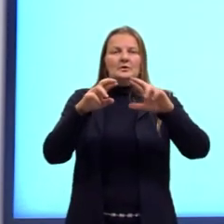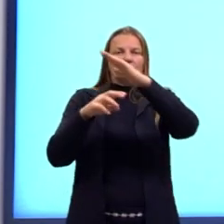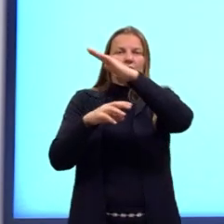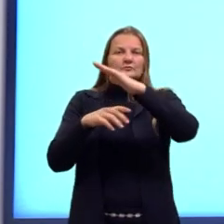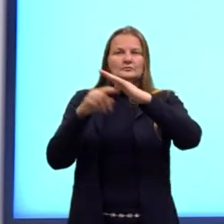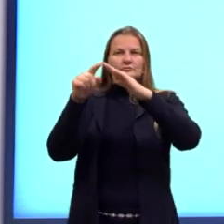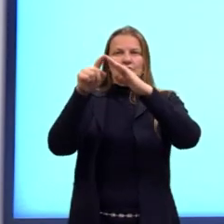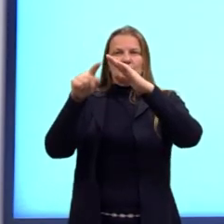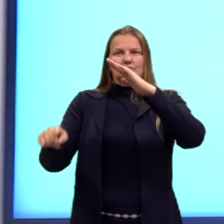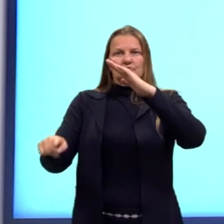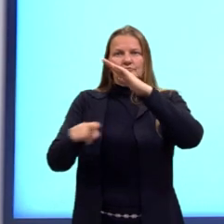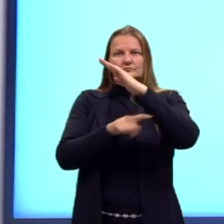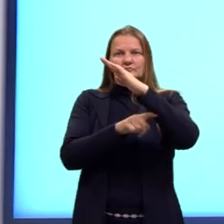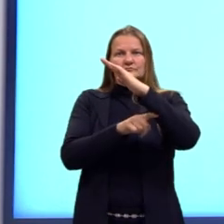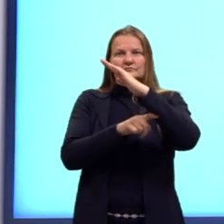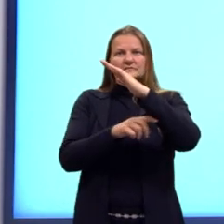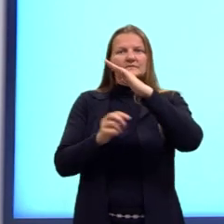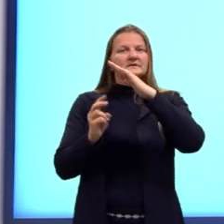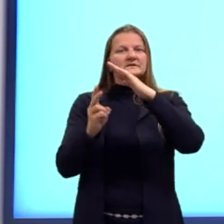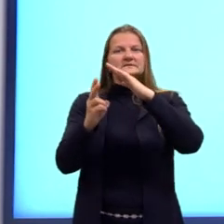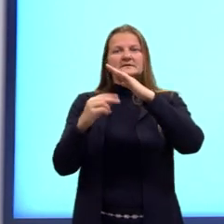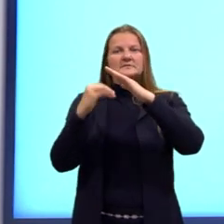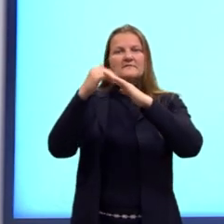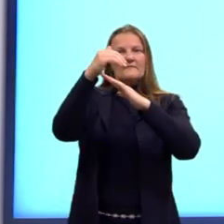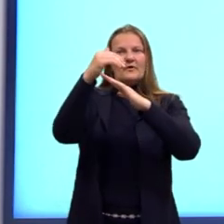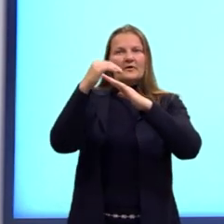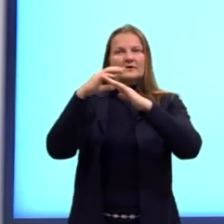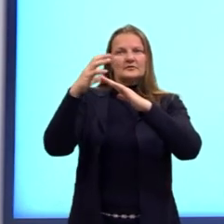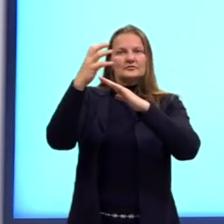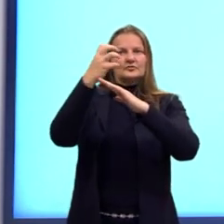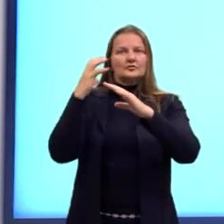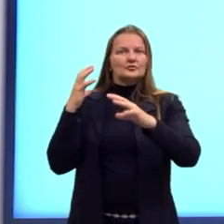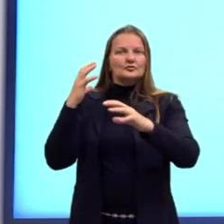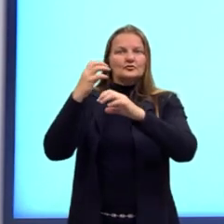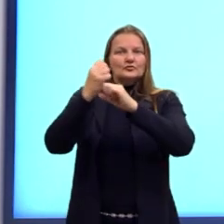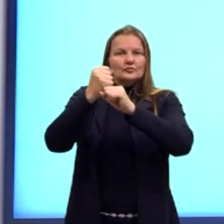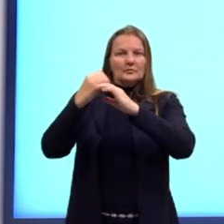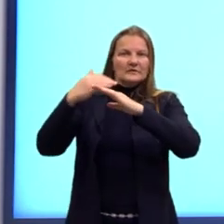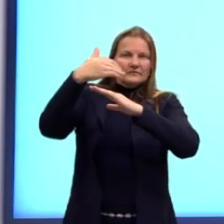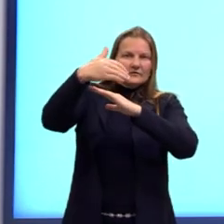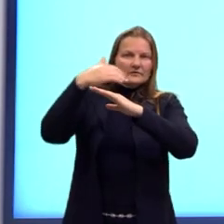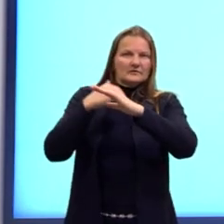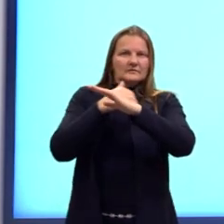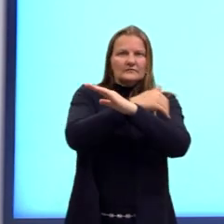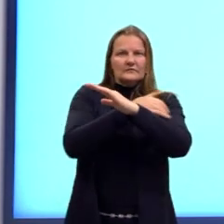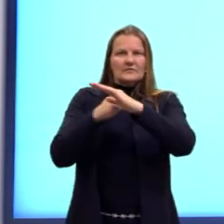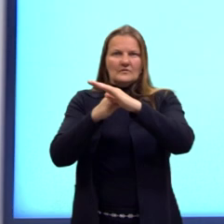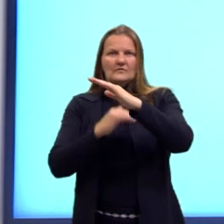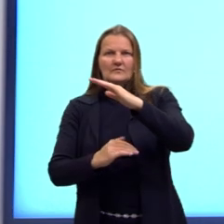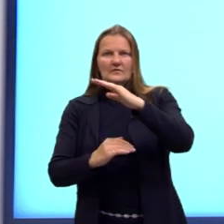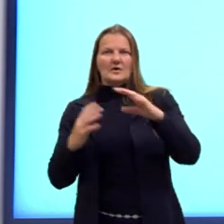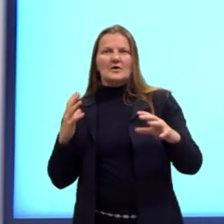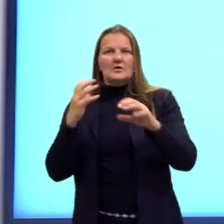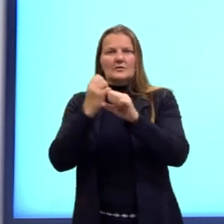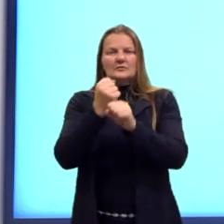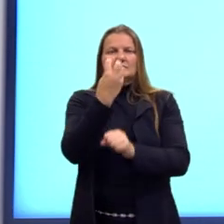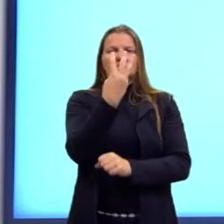triangular serve a mesma propriedade soma dos ângulos externos será de